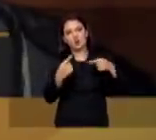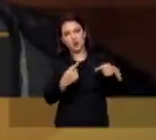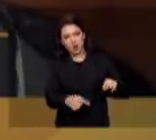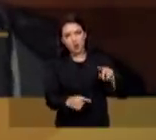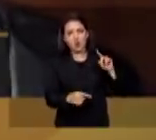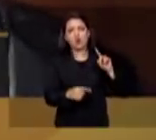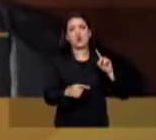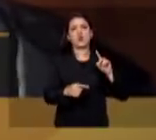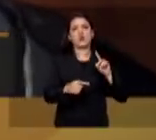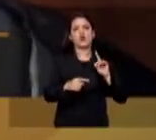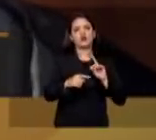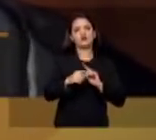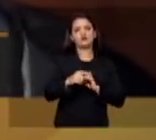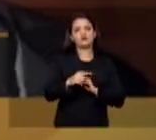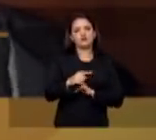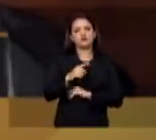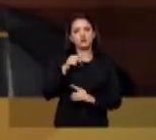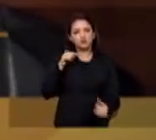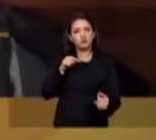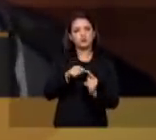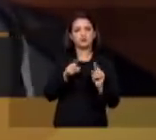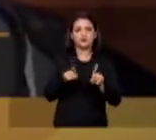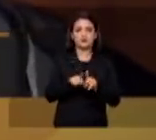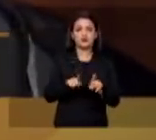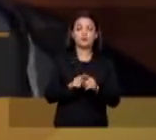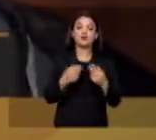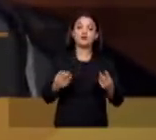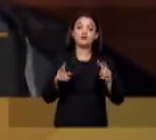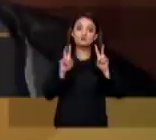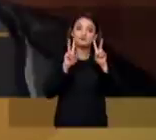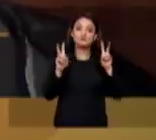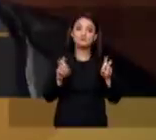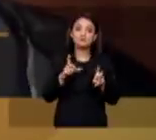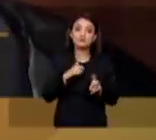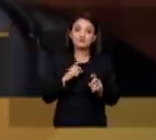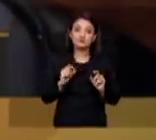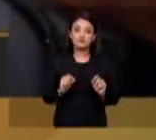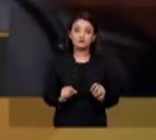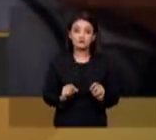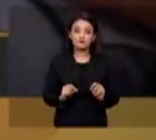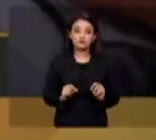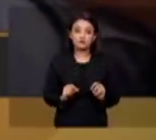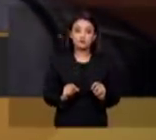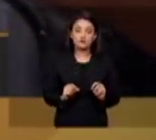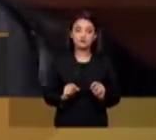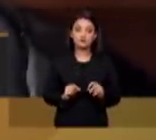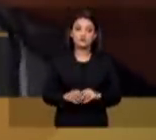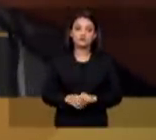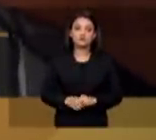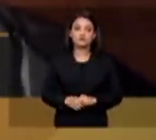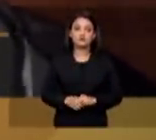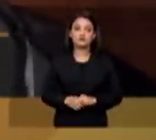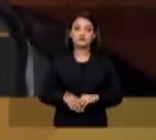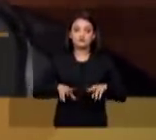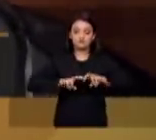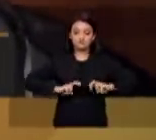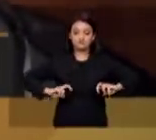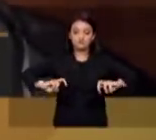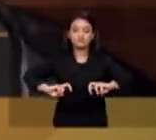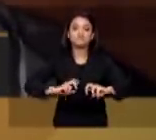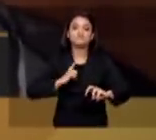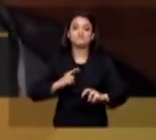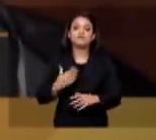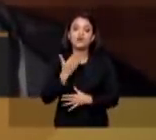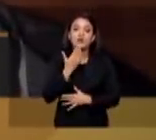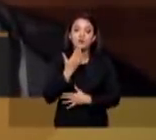isso, quanto a este tema, cumpre perquirir, agora em sede de exame colegiado,